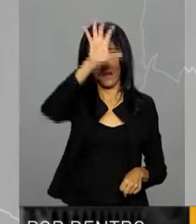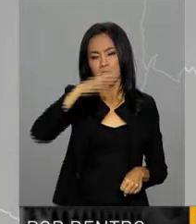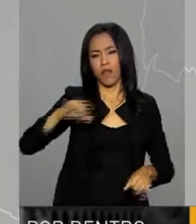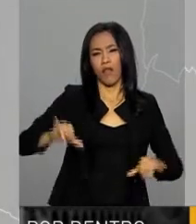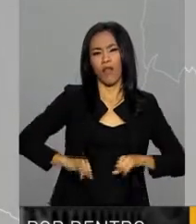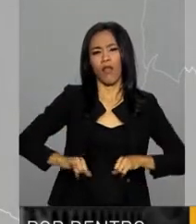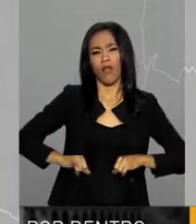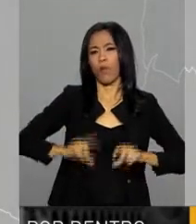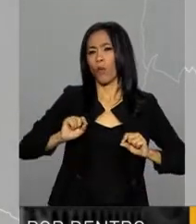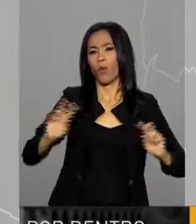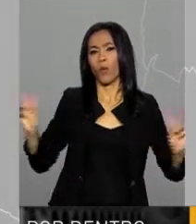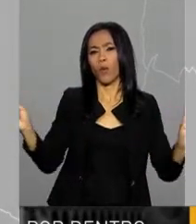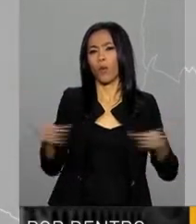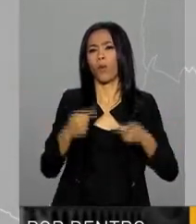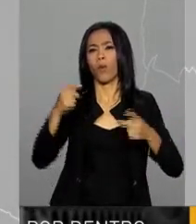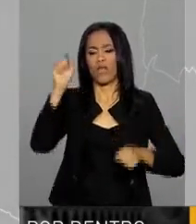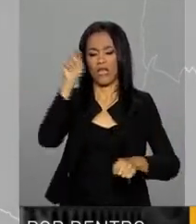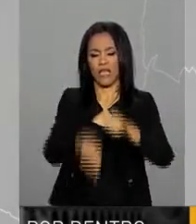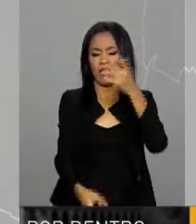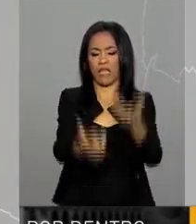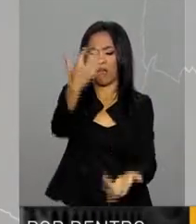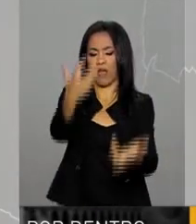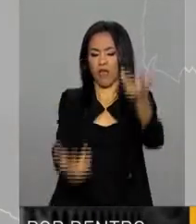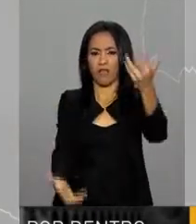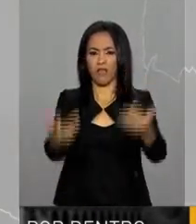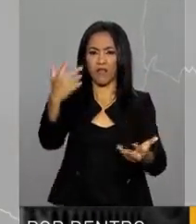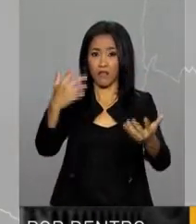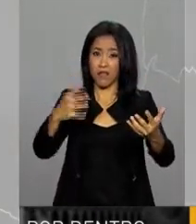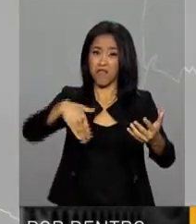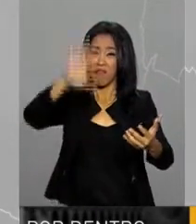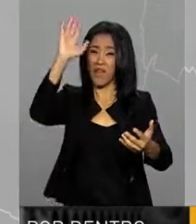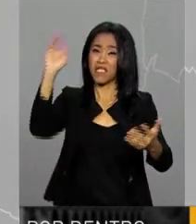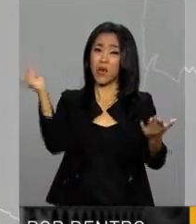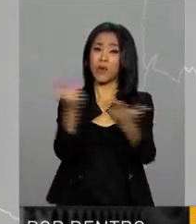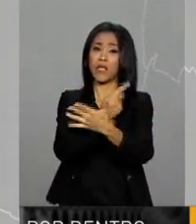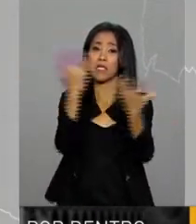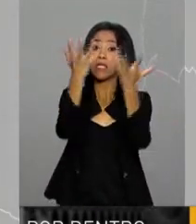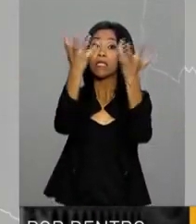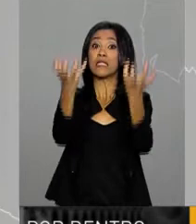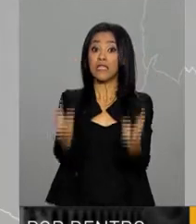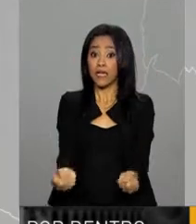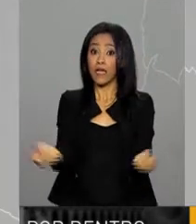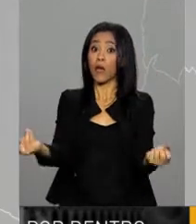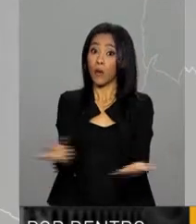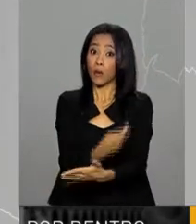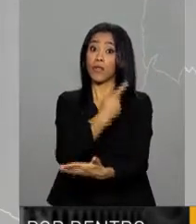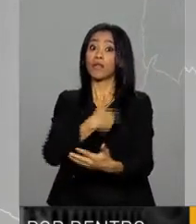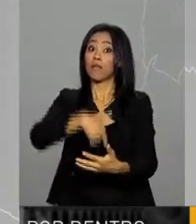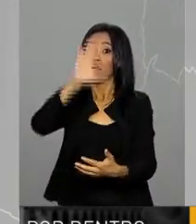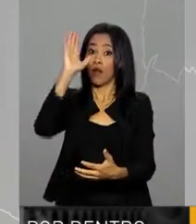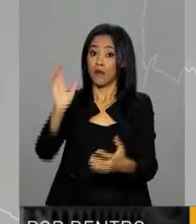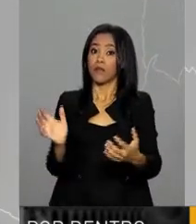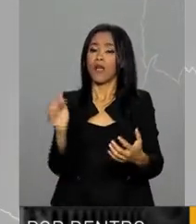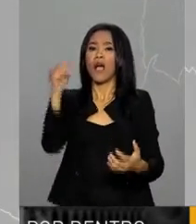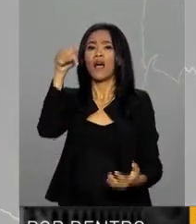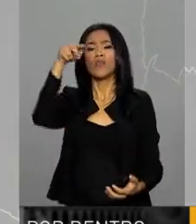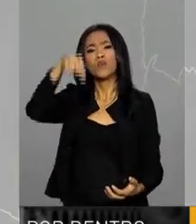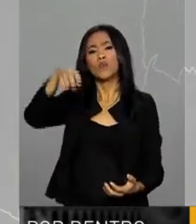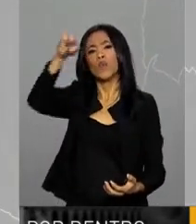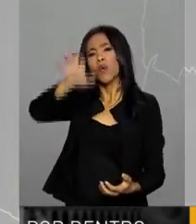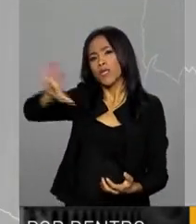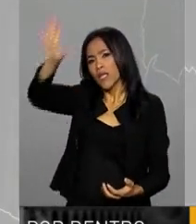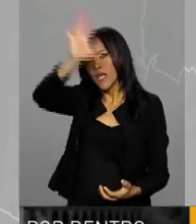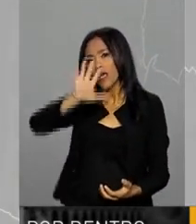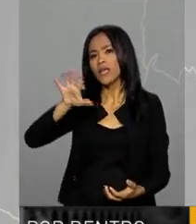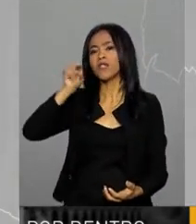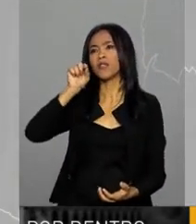nós estamos no período chuvoso mas geralmente no período de estiagem de metal - aqui a região na região nordeste nós